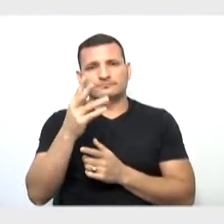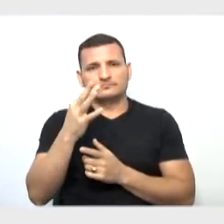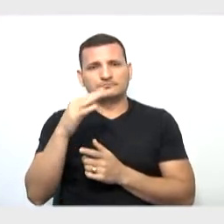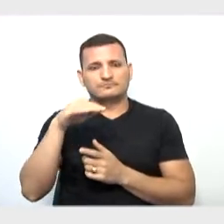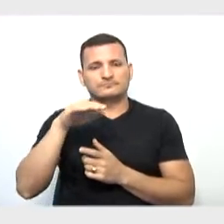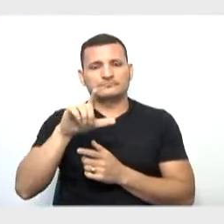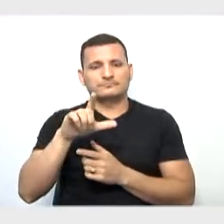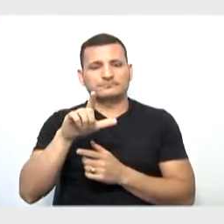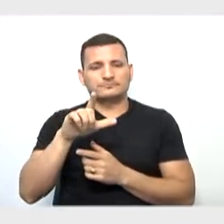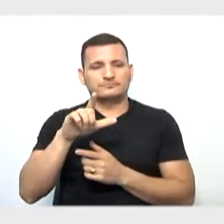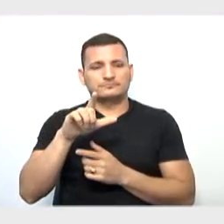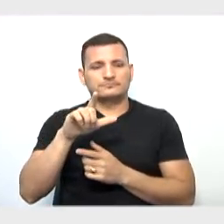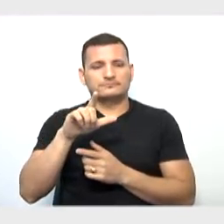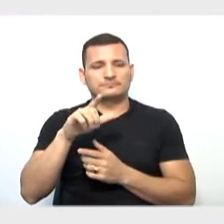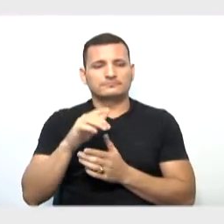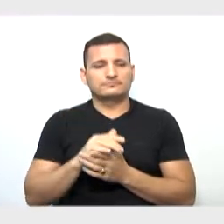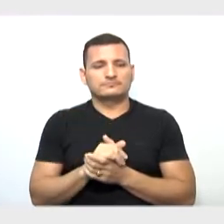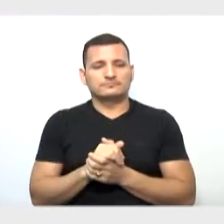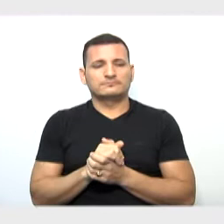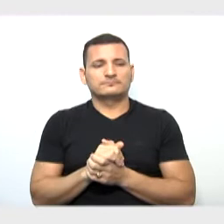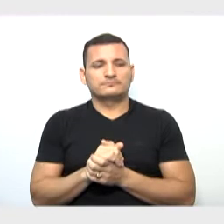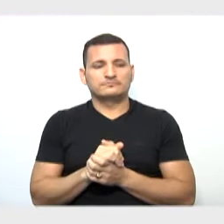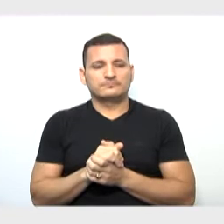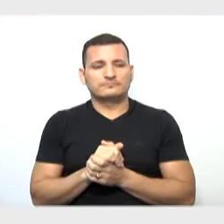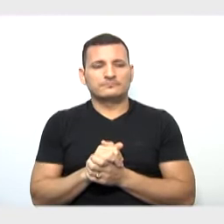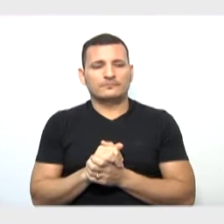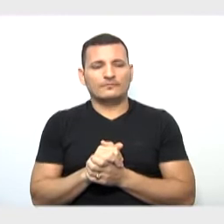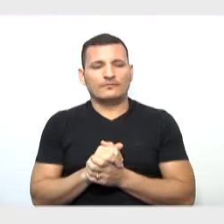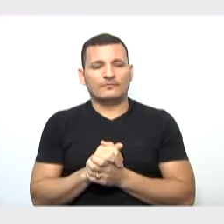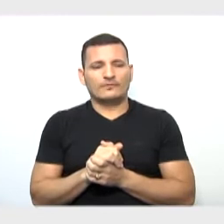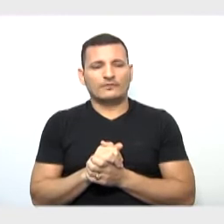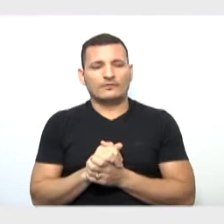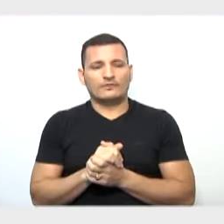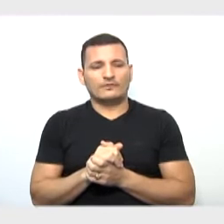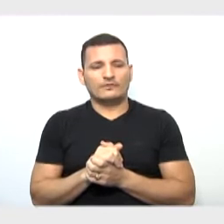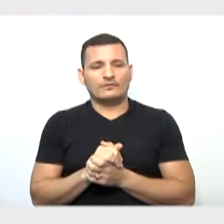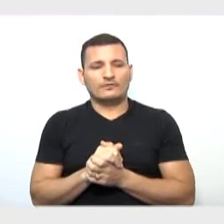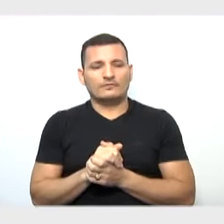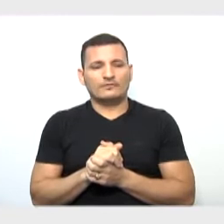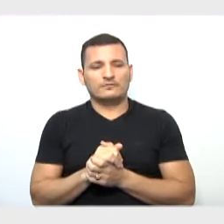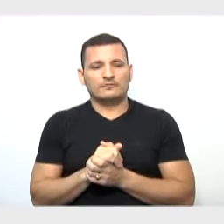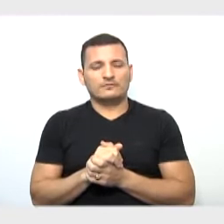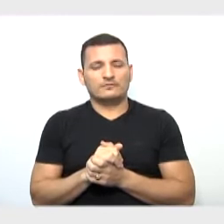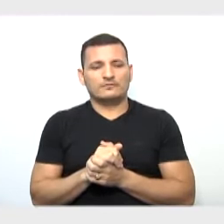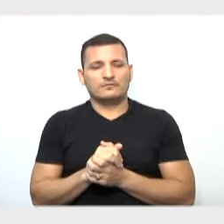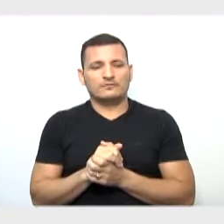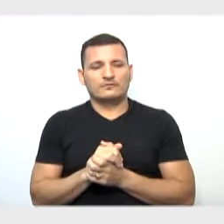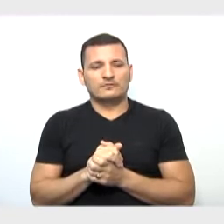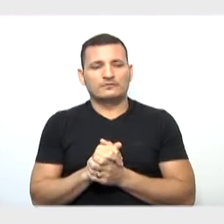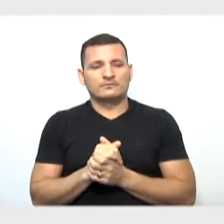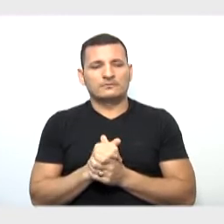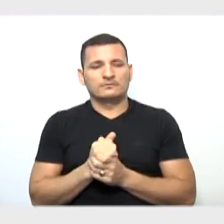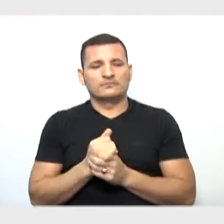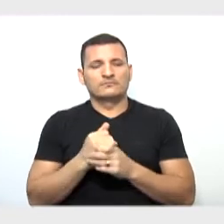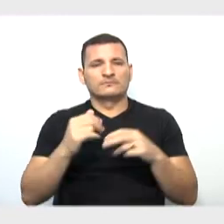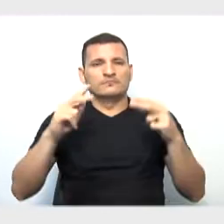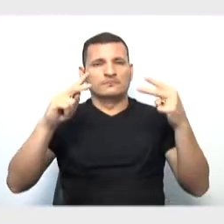HTML, certo? Abre a nossa tag HTML e vou abrir aqui o